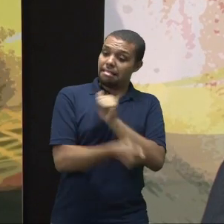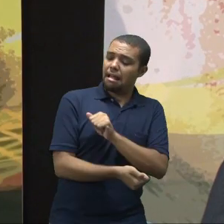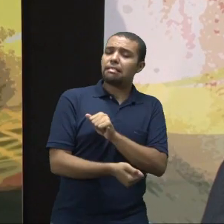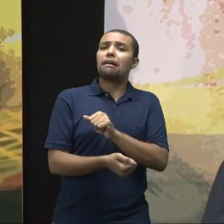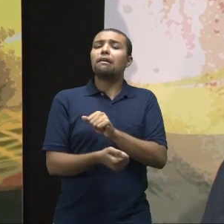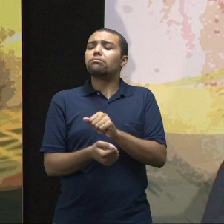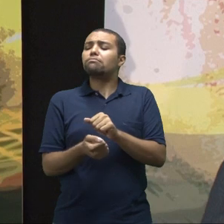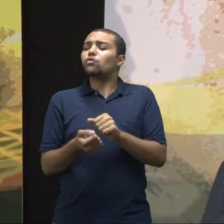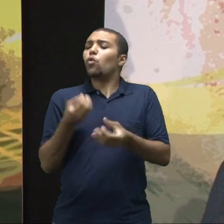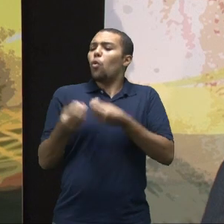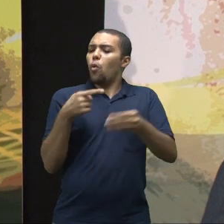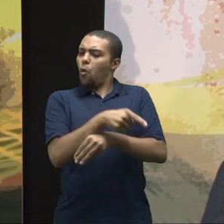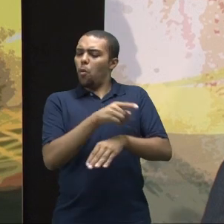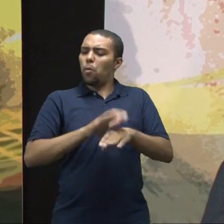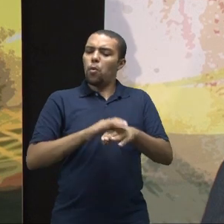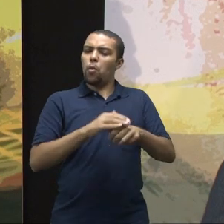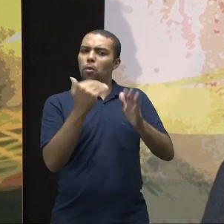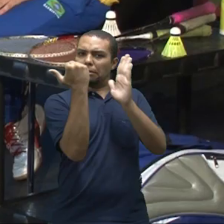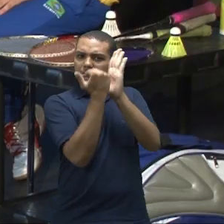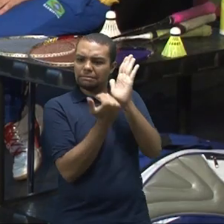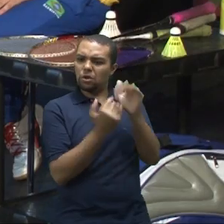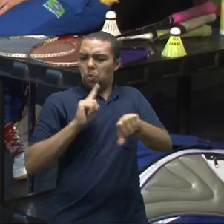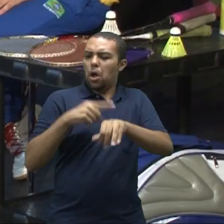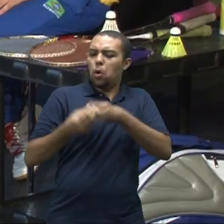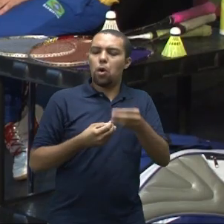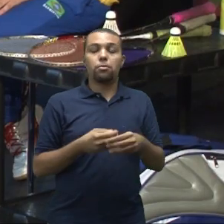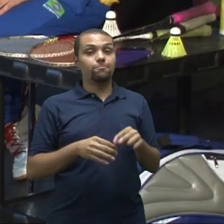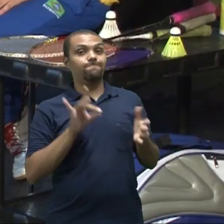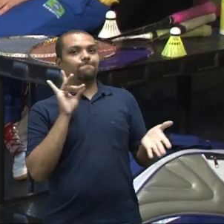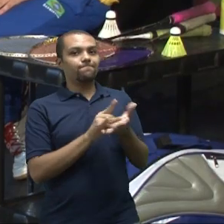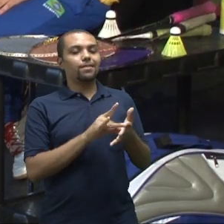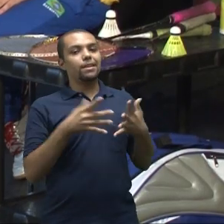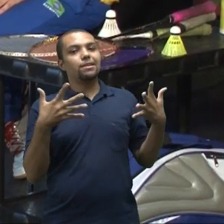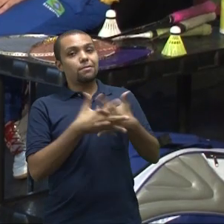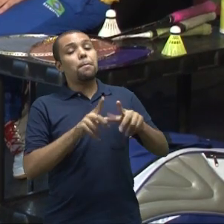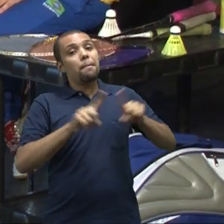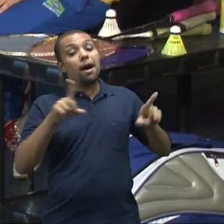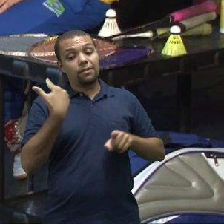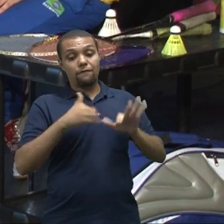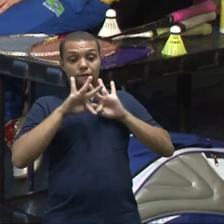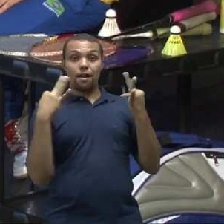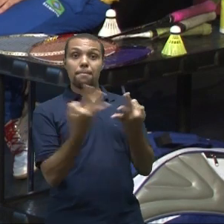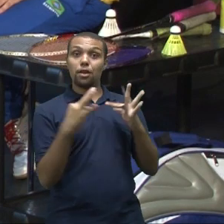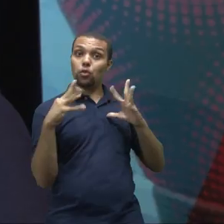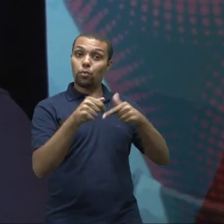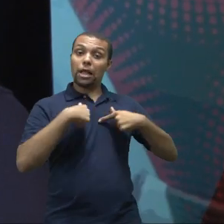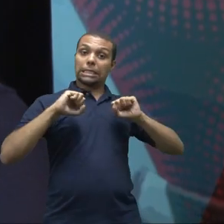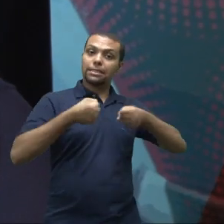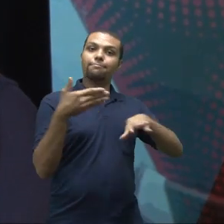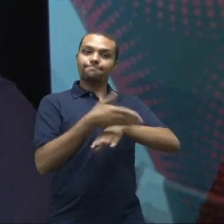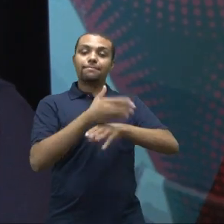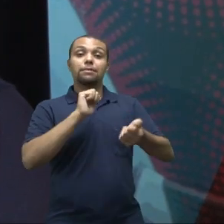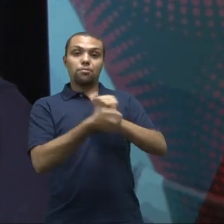É complicado? Tem que lidar com os horários dele? Como que é? Na verdade, a gente concilia bem, porque como a família toda está envolvida,